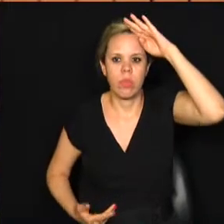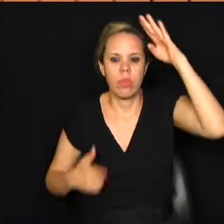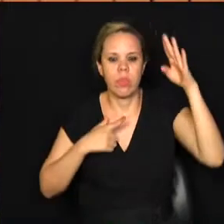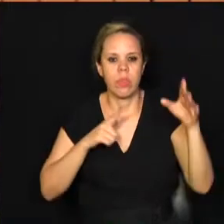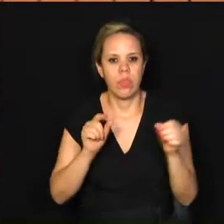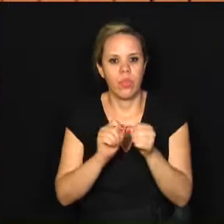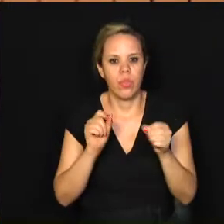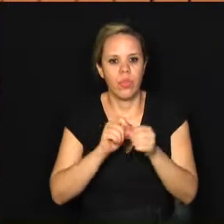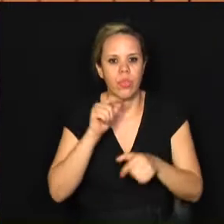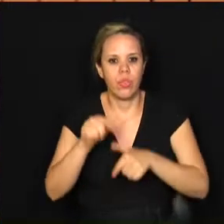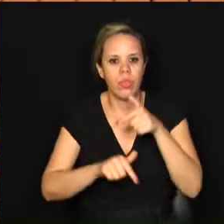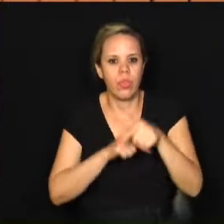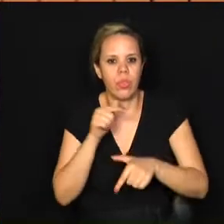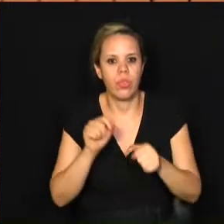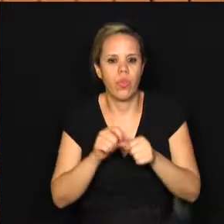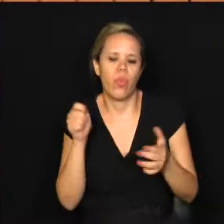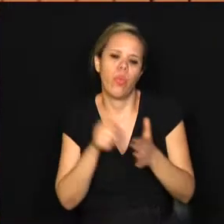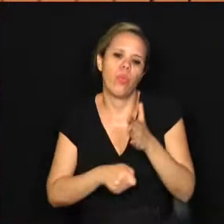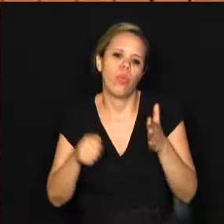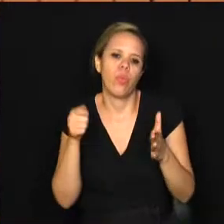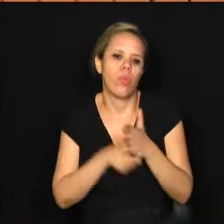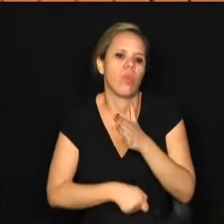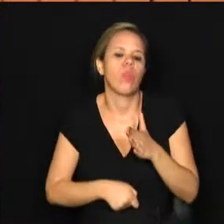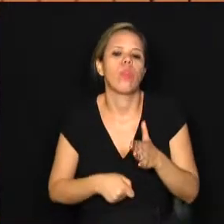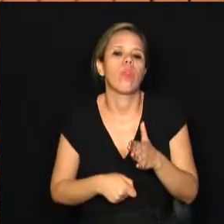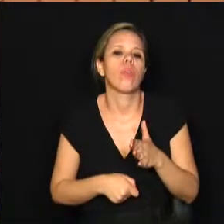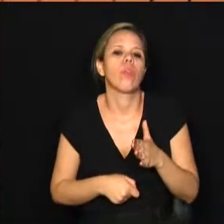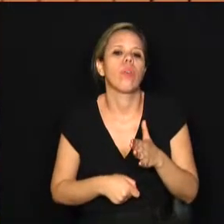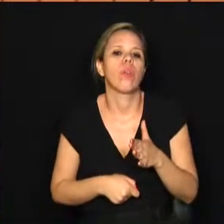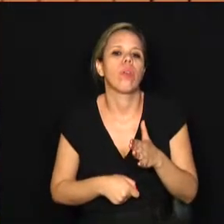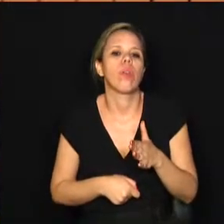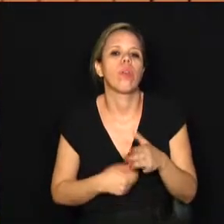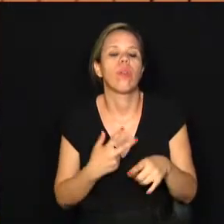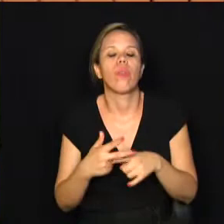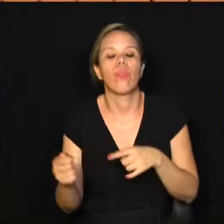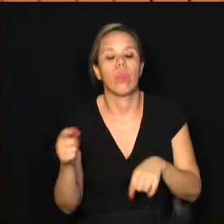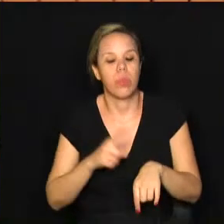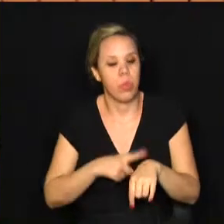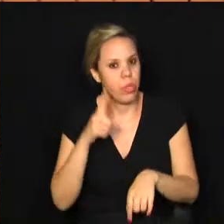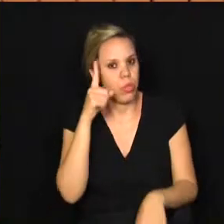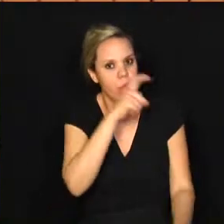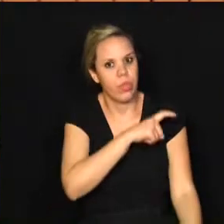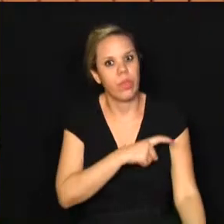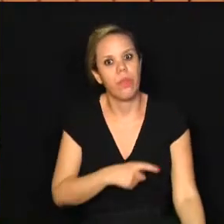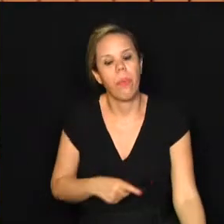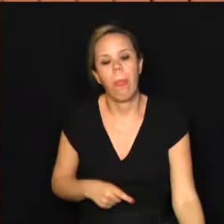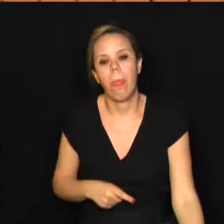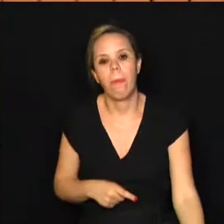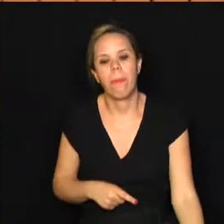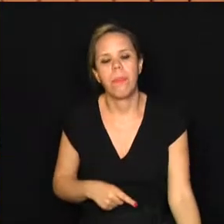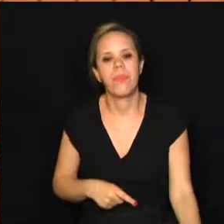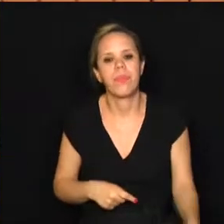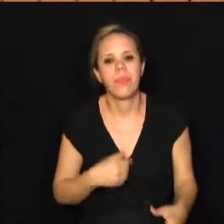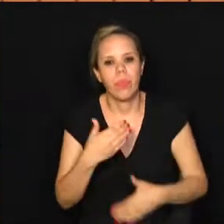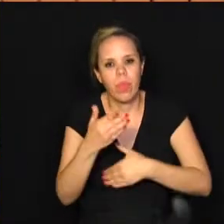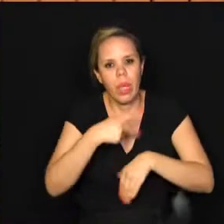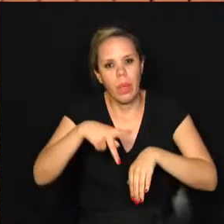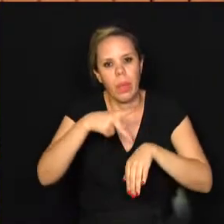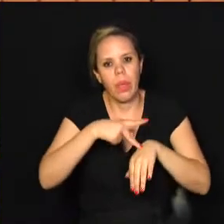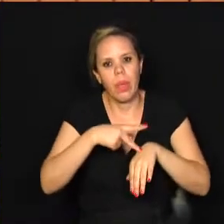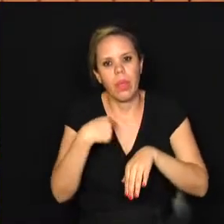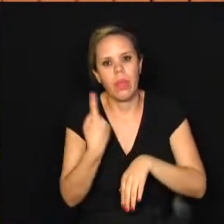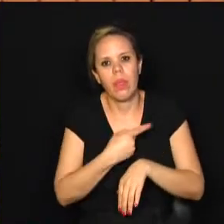os trabalhadores façam uma luta para resistir a esse momento difícil que passa o nosso país, que passa a